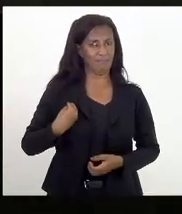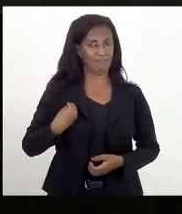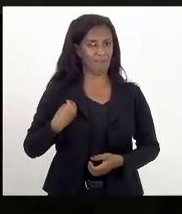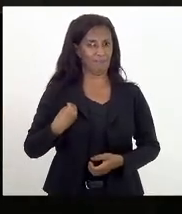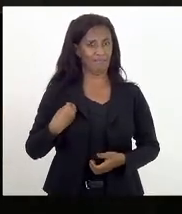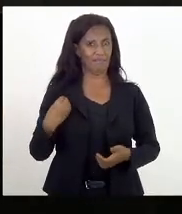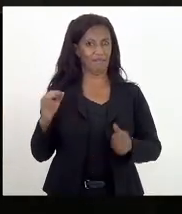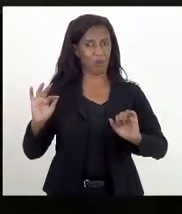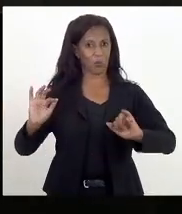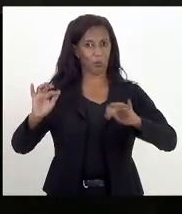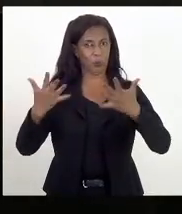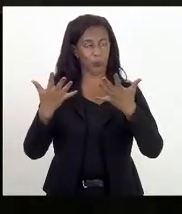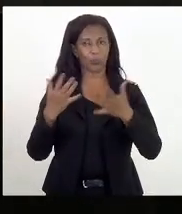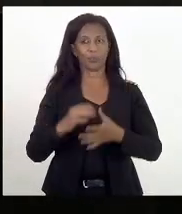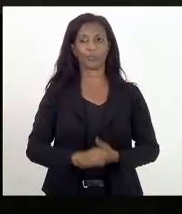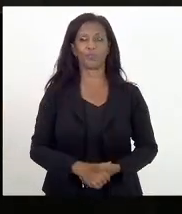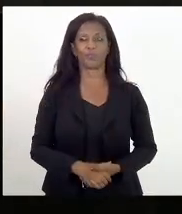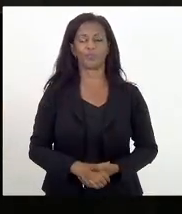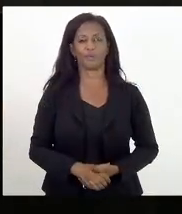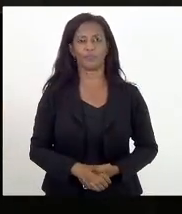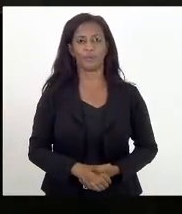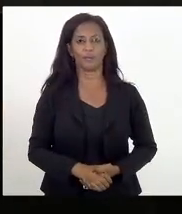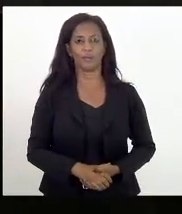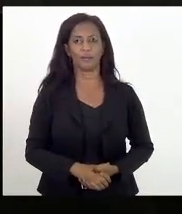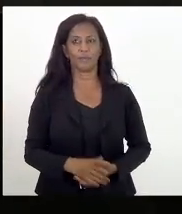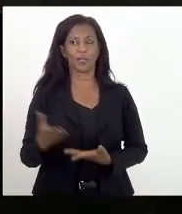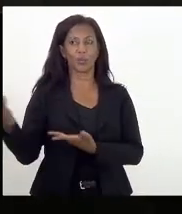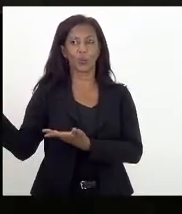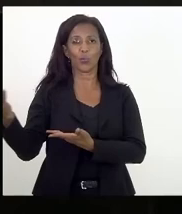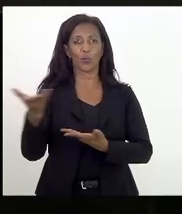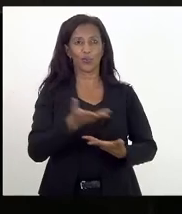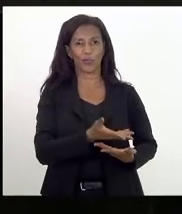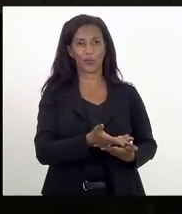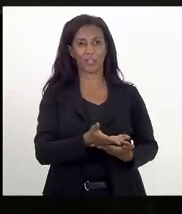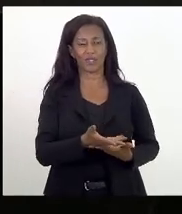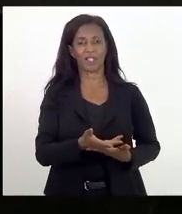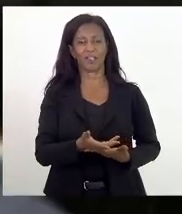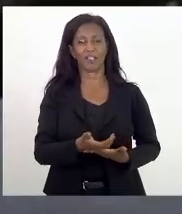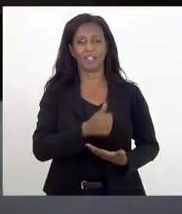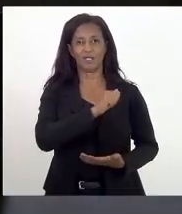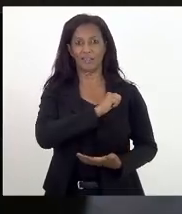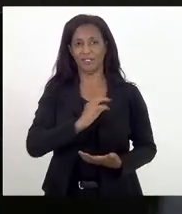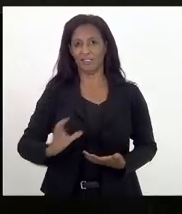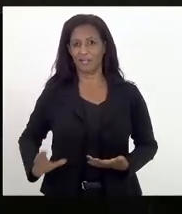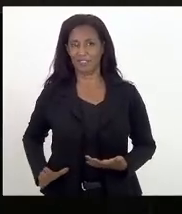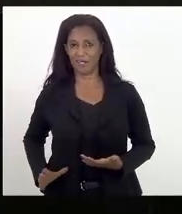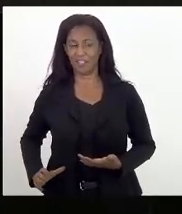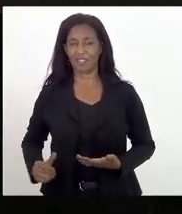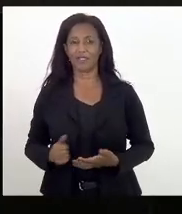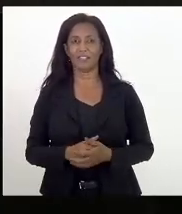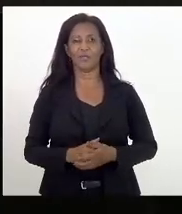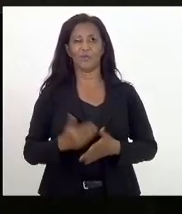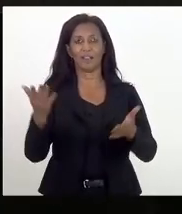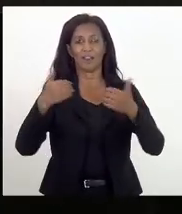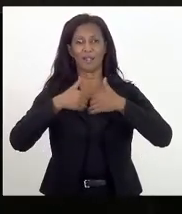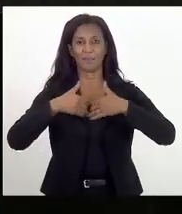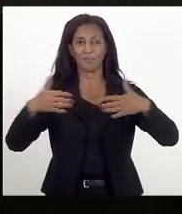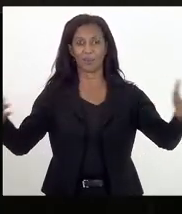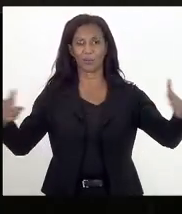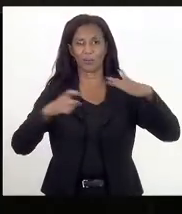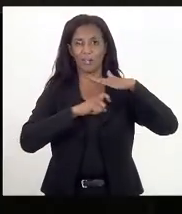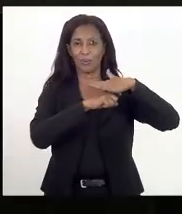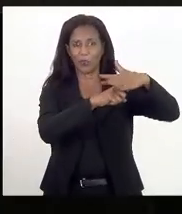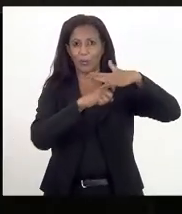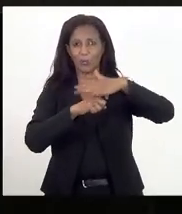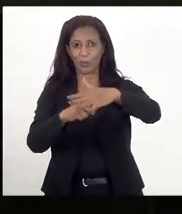importante e do setor primário brasileiro e estou convidando o presidente Andrea comparecer na abertura da feira